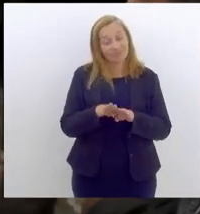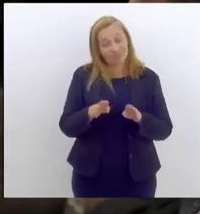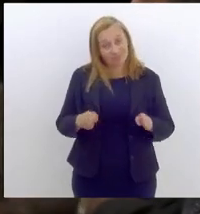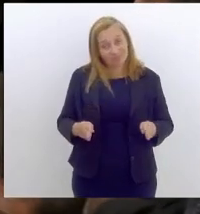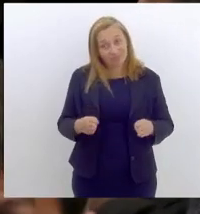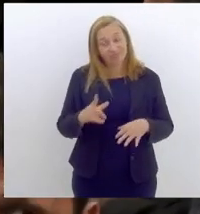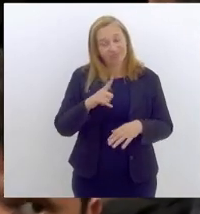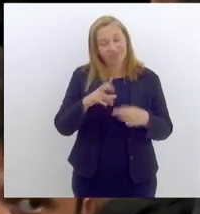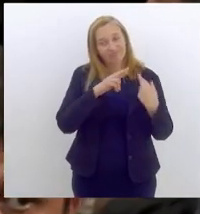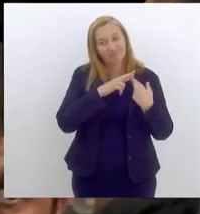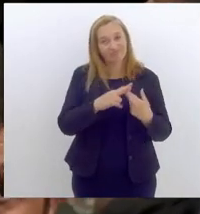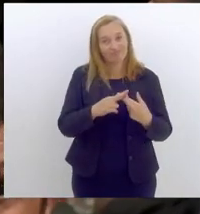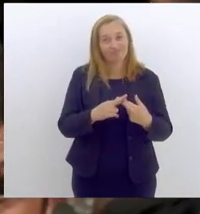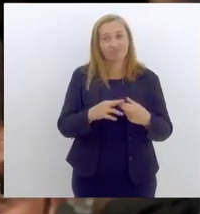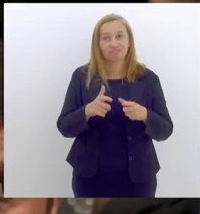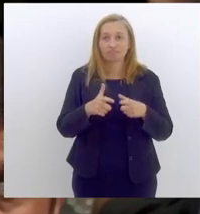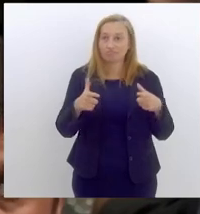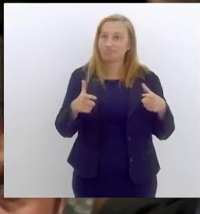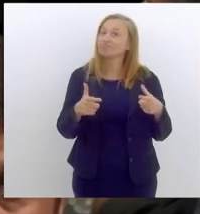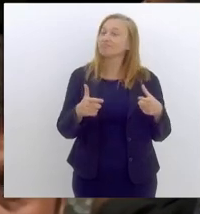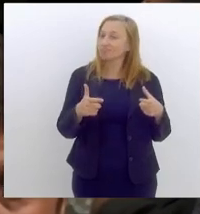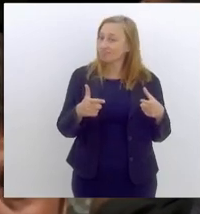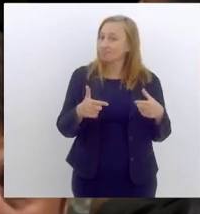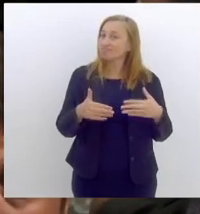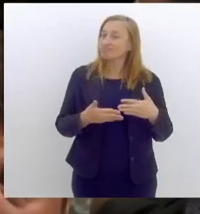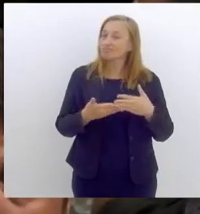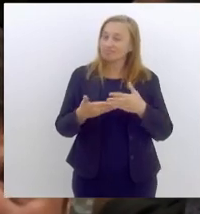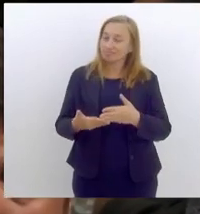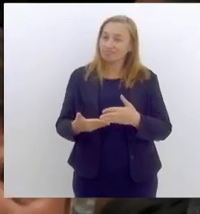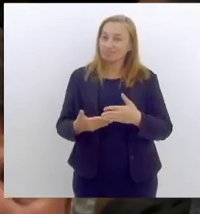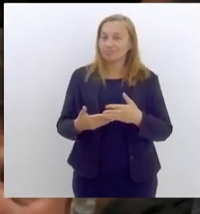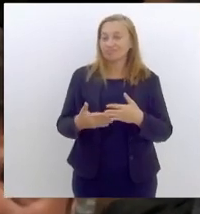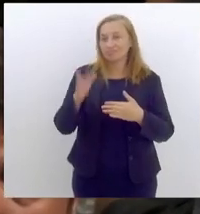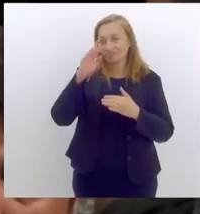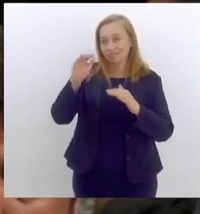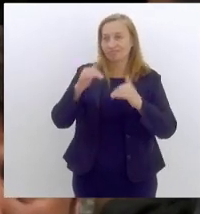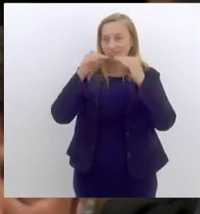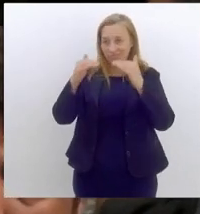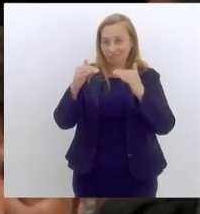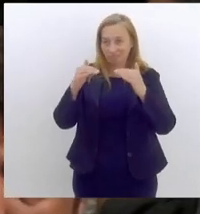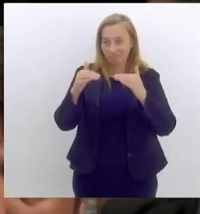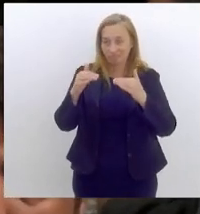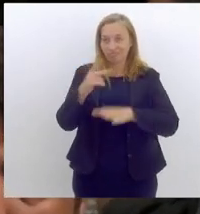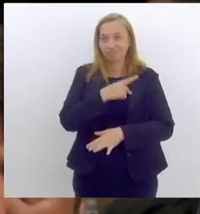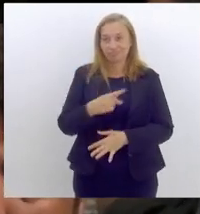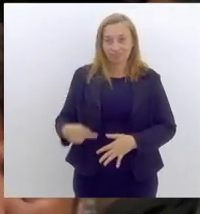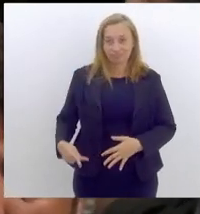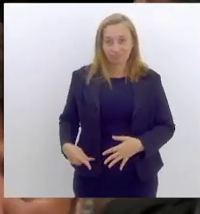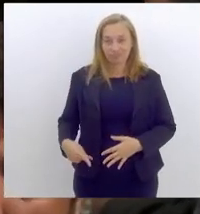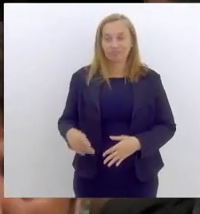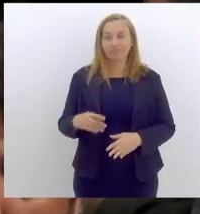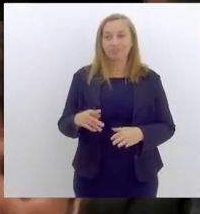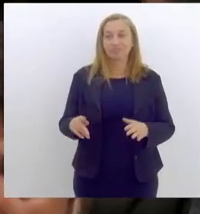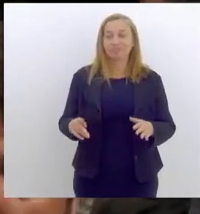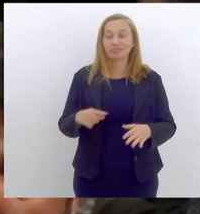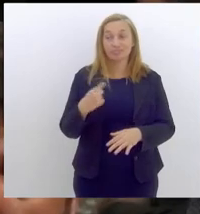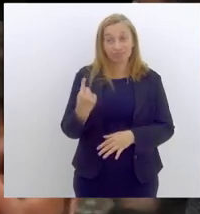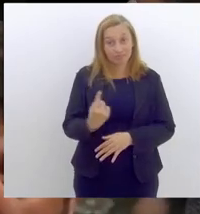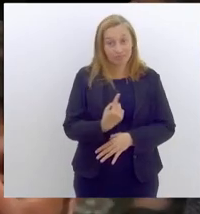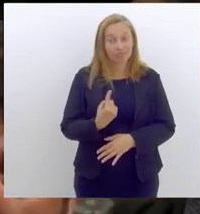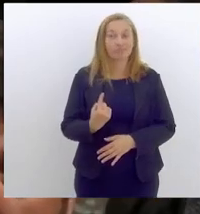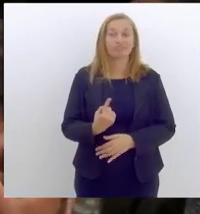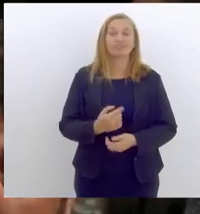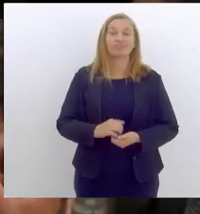uma responsabilidade muito grande, né, conduzida por Vossa Excelência, que será o presidente de todos nós e todas